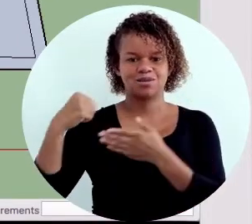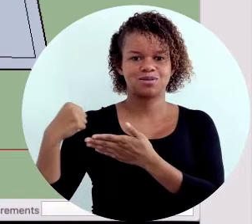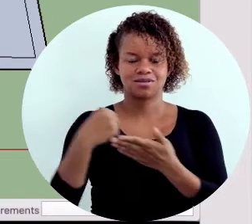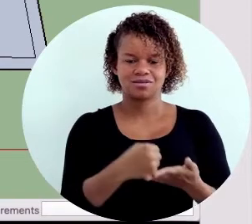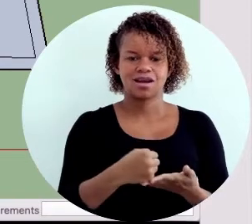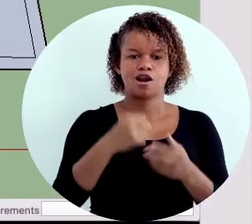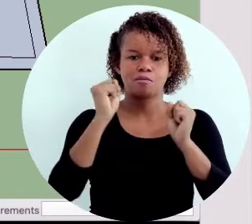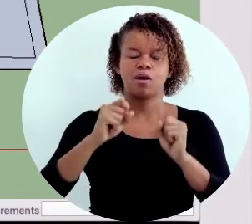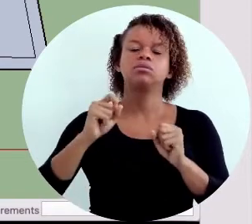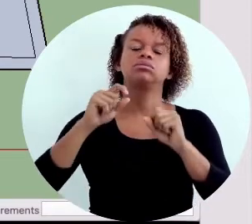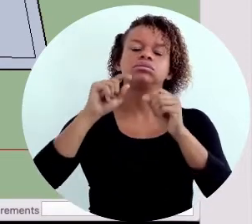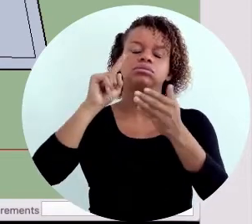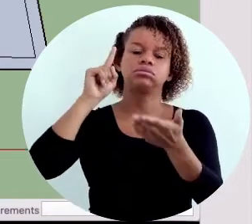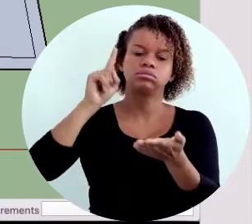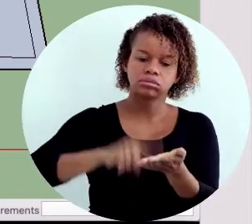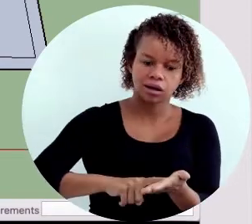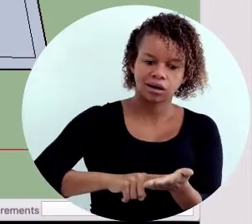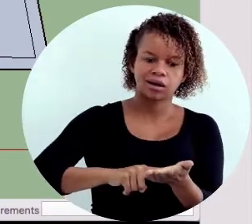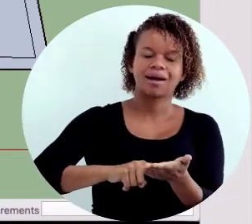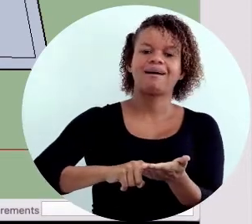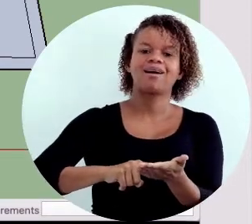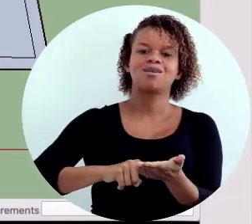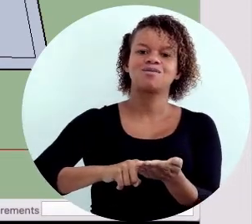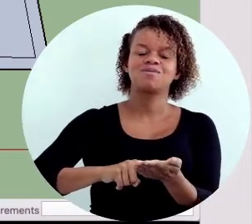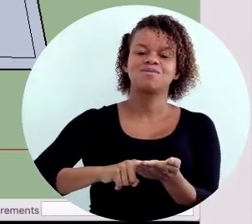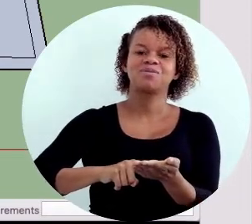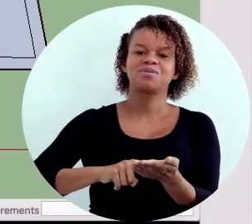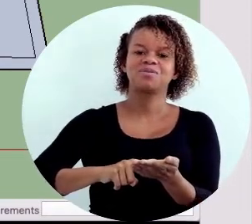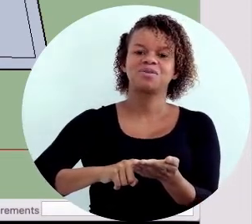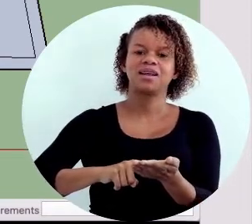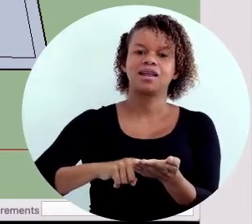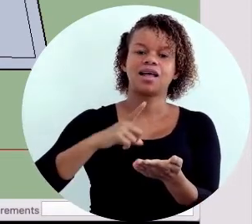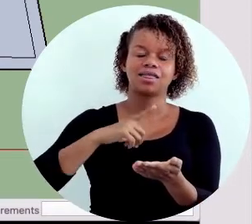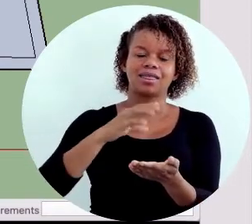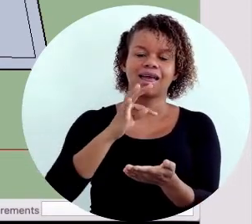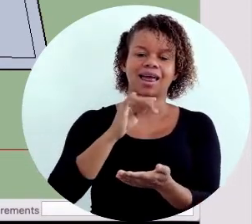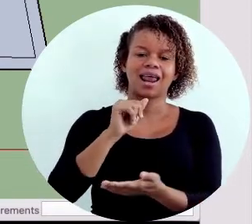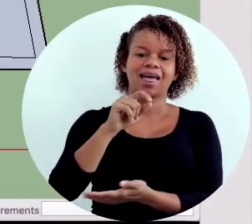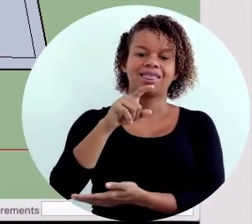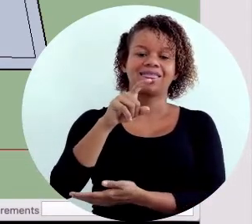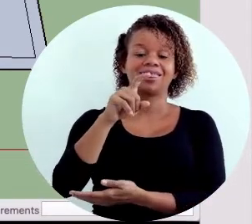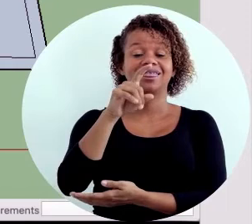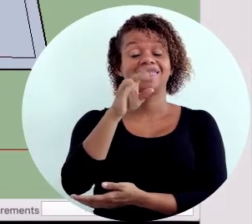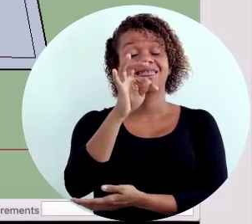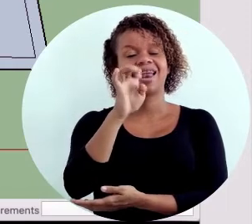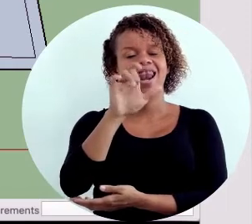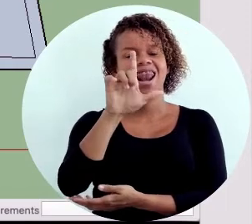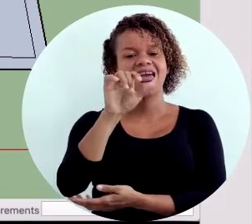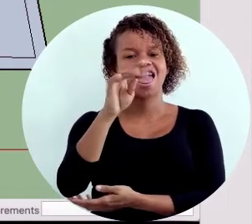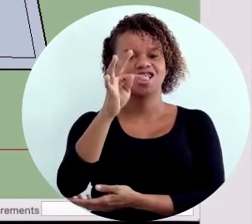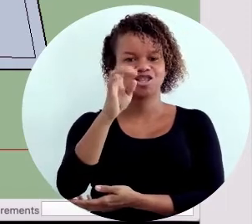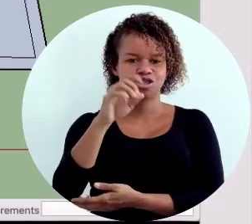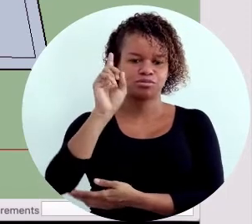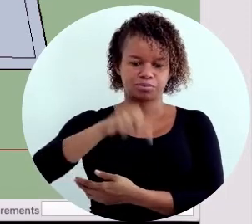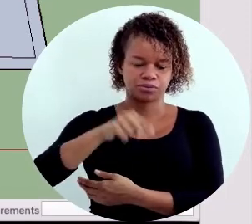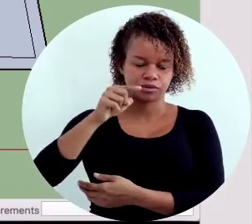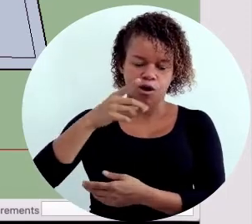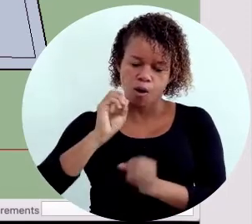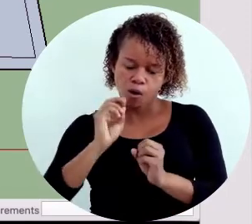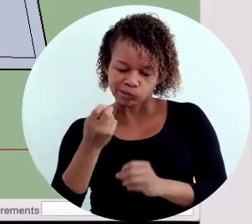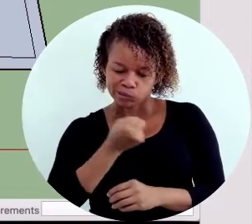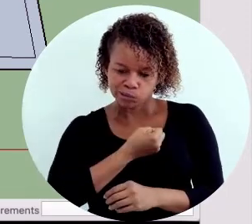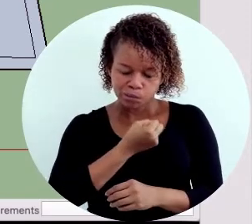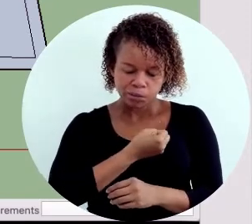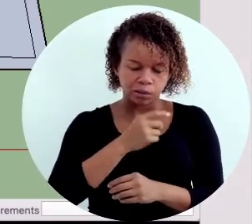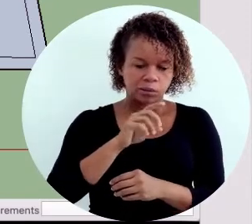as linhas auxiliares, eu posso selecionar e clicar na tecla Delete do teclado ou